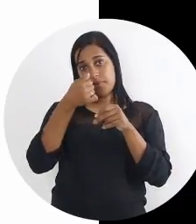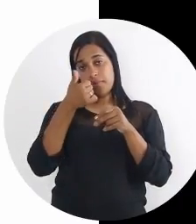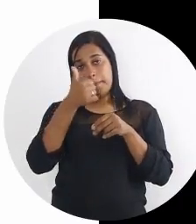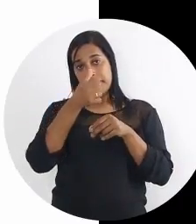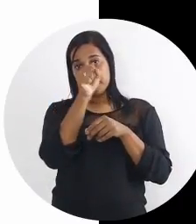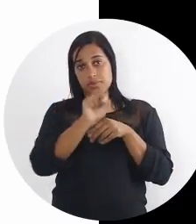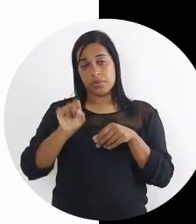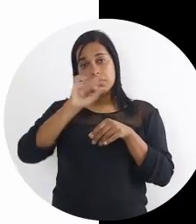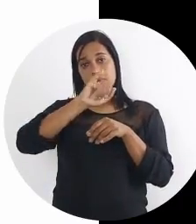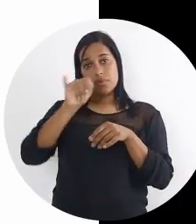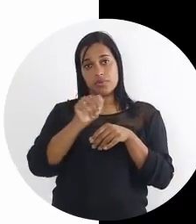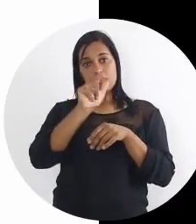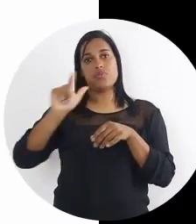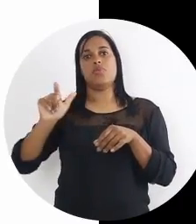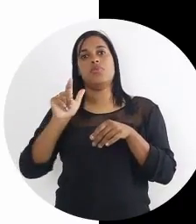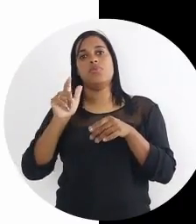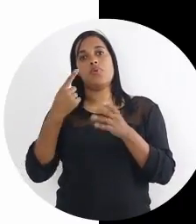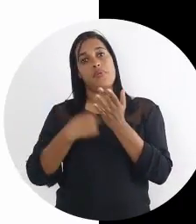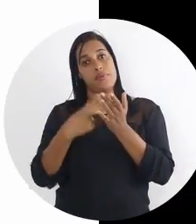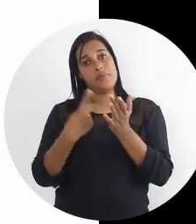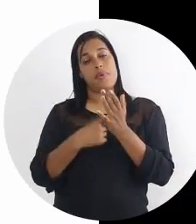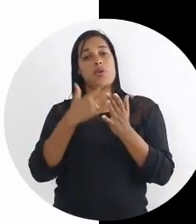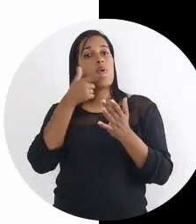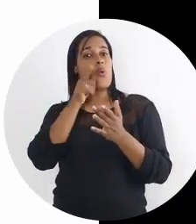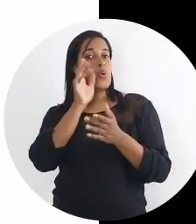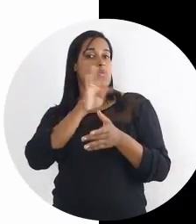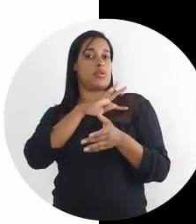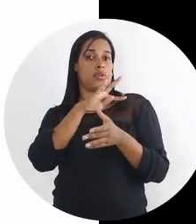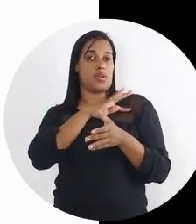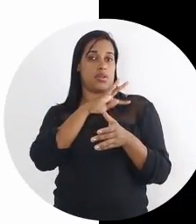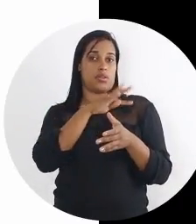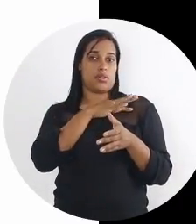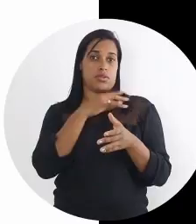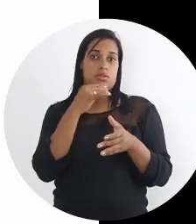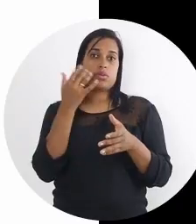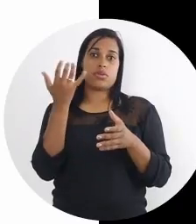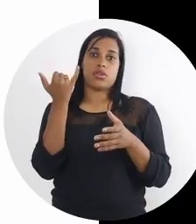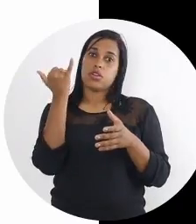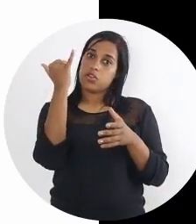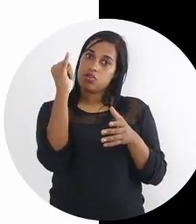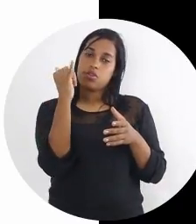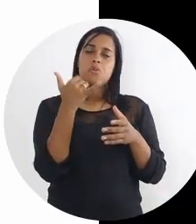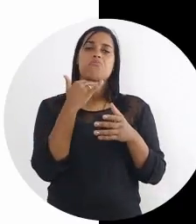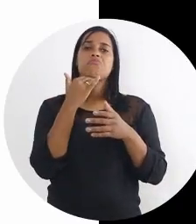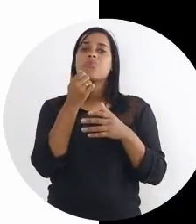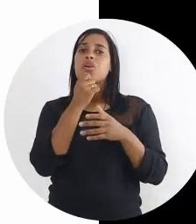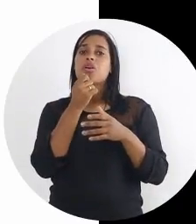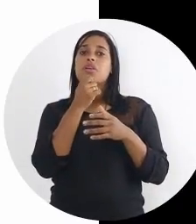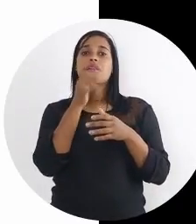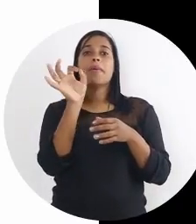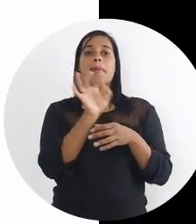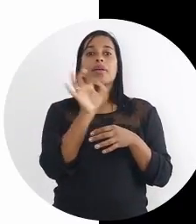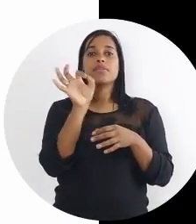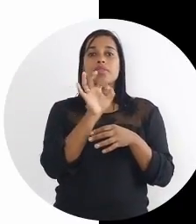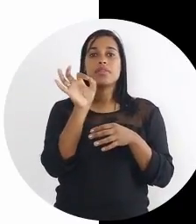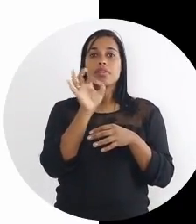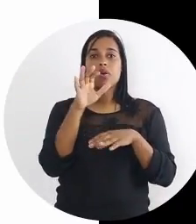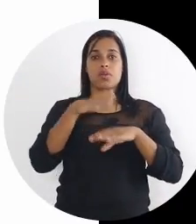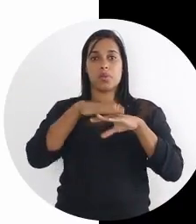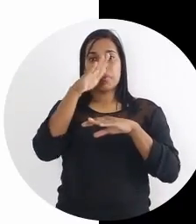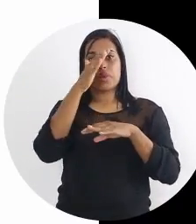julho. Confirmaram ontem os técnicos do Ministério das Minas e Energia. O que ainda não está decidido é o percentual de